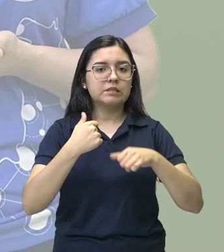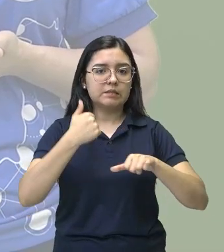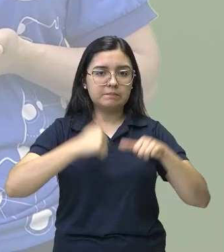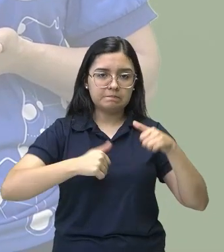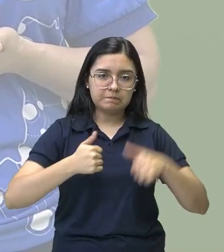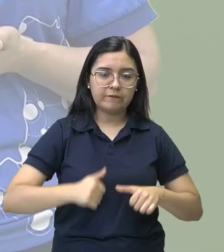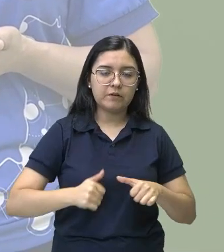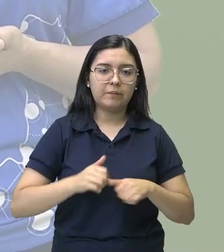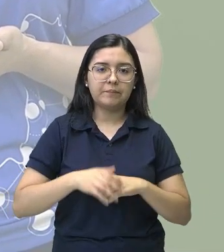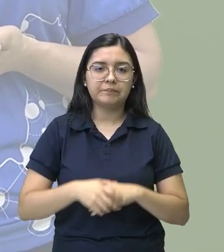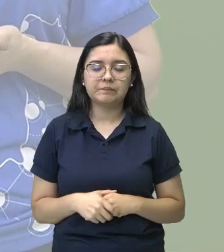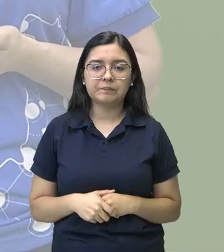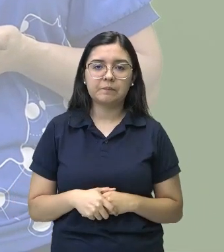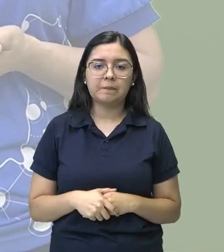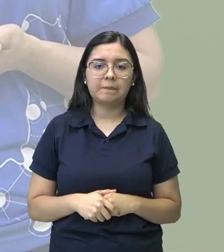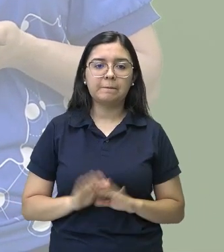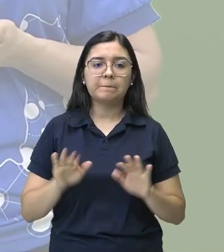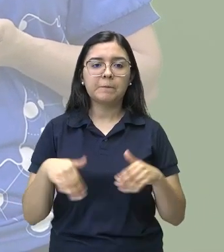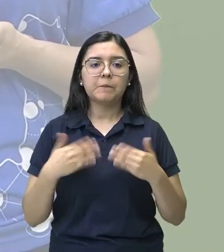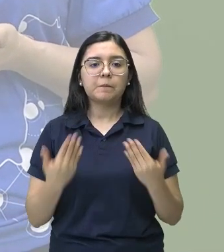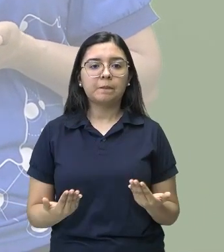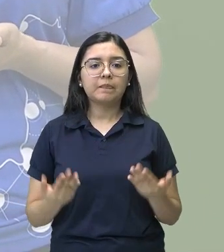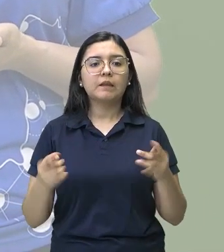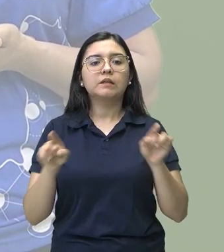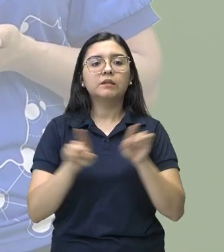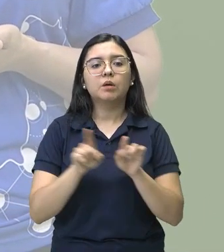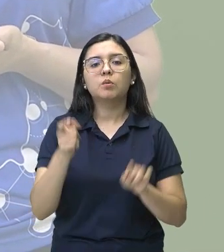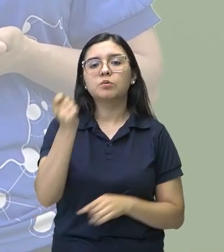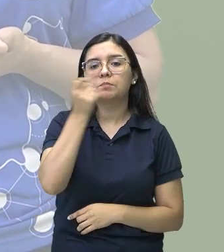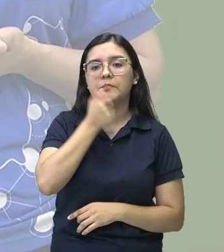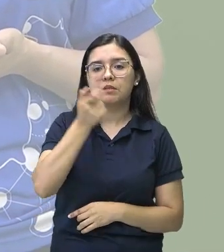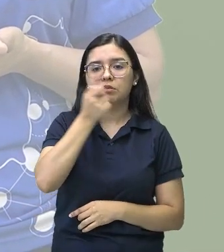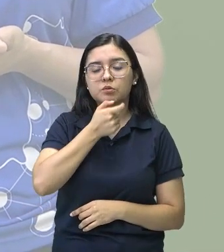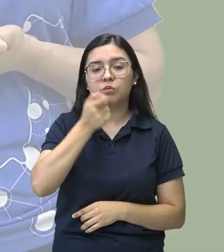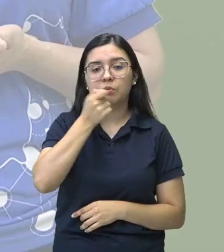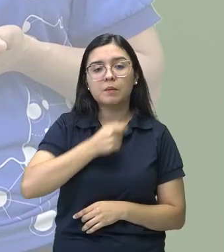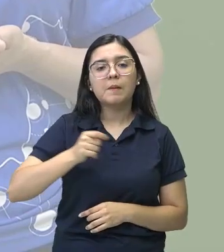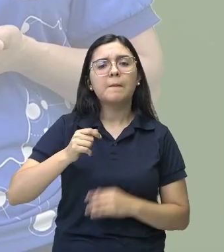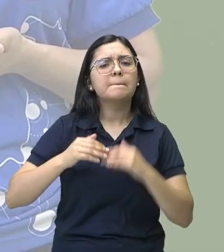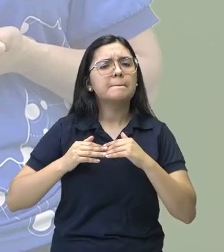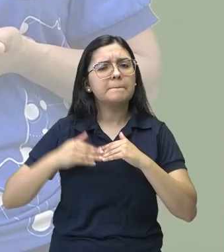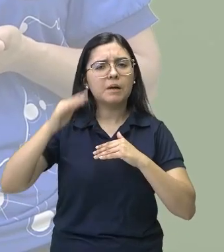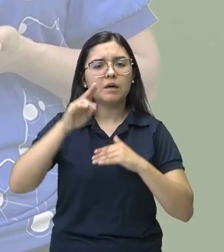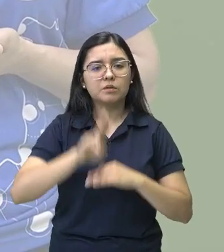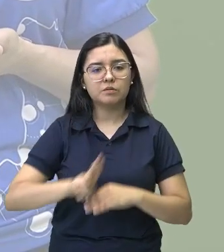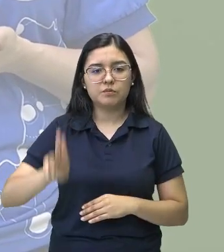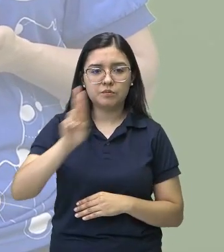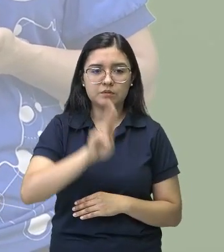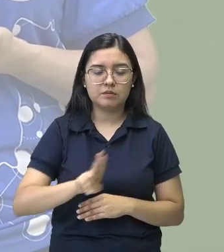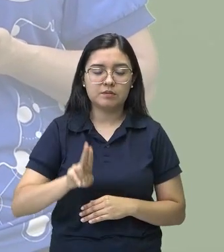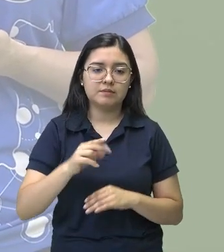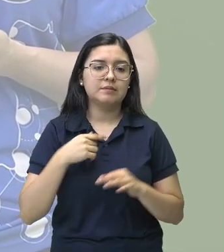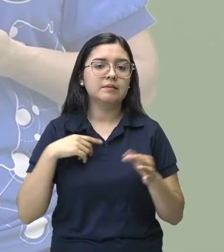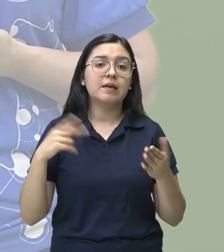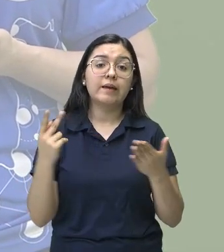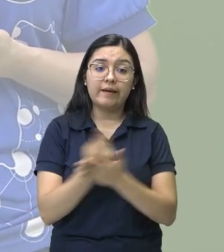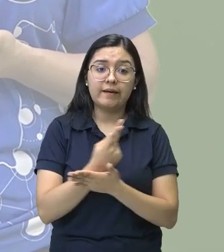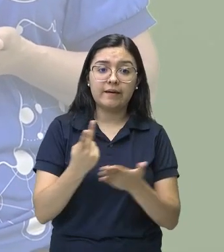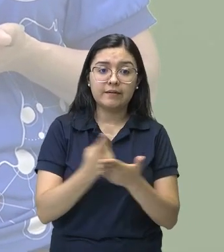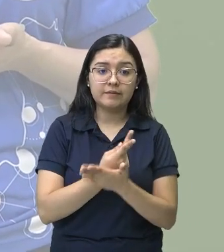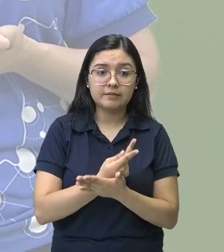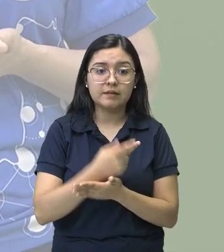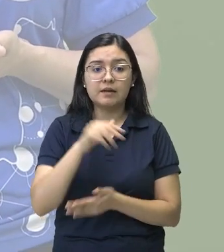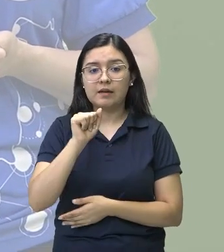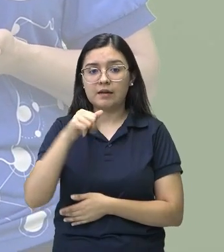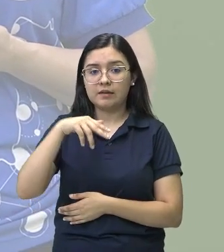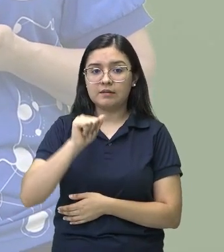situação. Então, os medicamentos mais utilizados de forma inadequada são